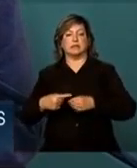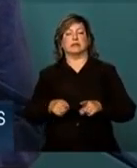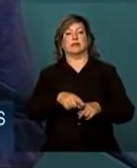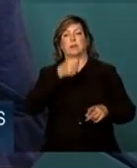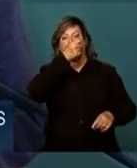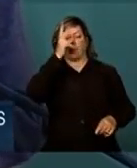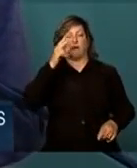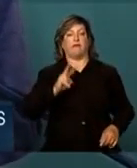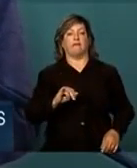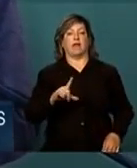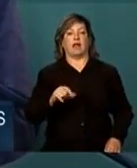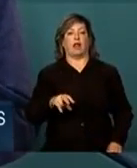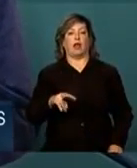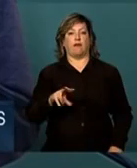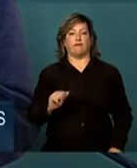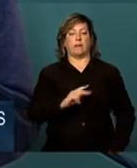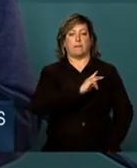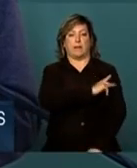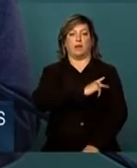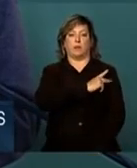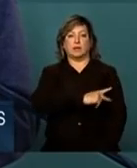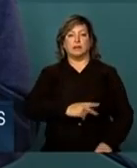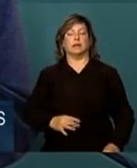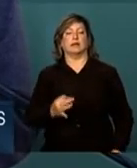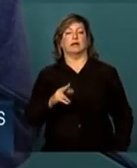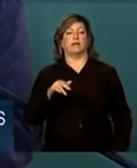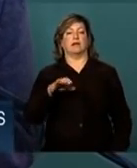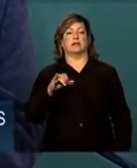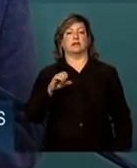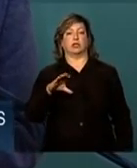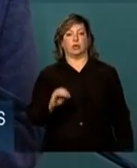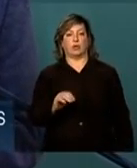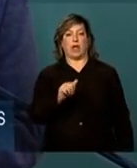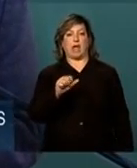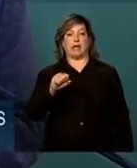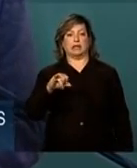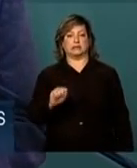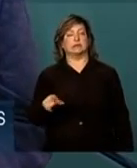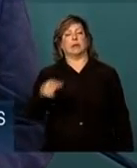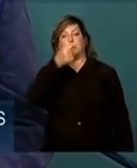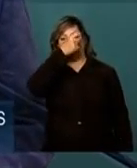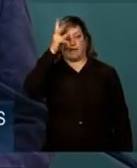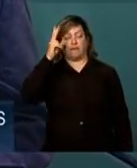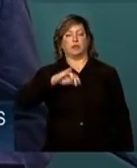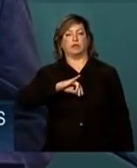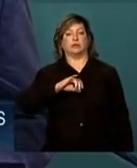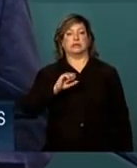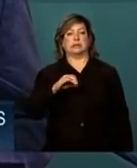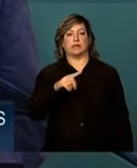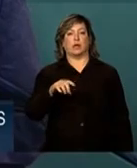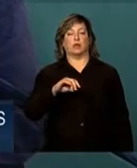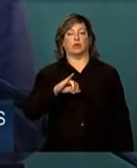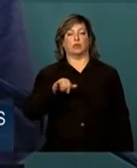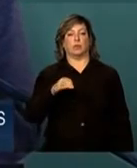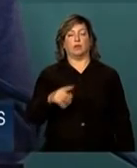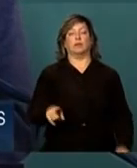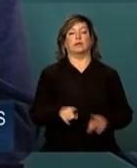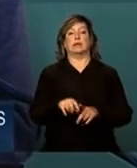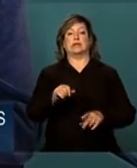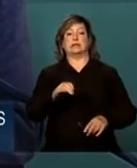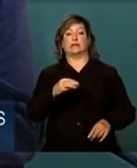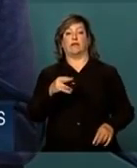prefeito de Vila Nova do Piauí, Francisco de Assis de Oliveira Costa, prefeito de São João, São Francisco do